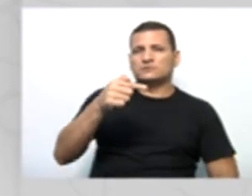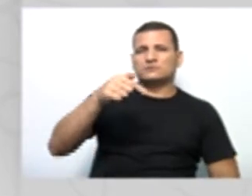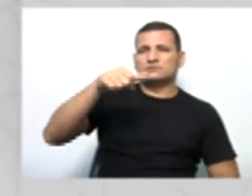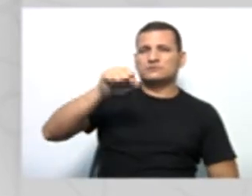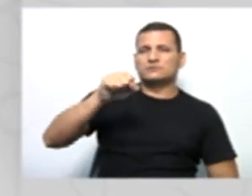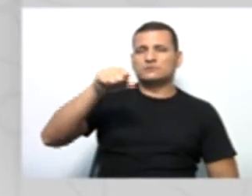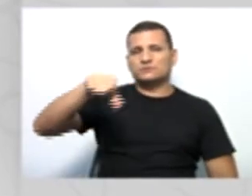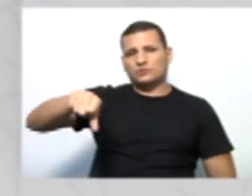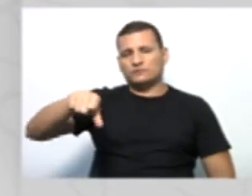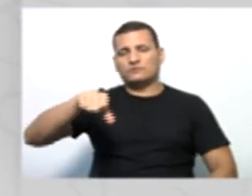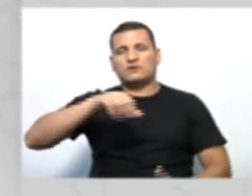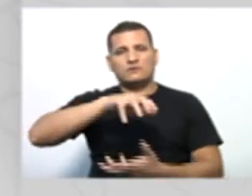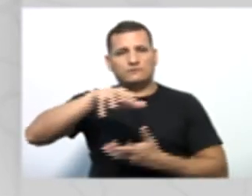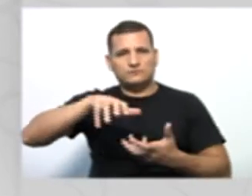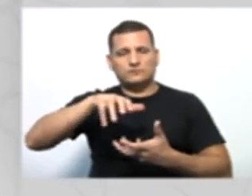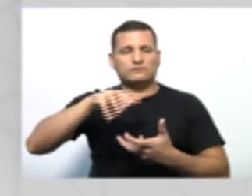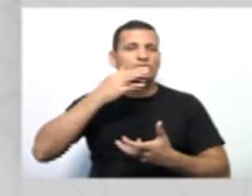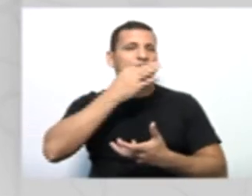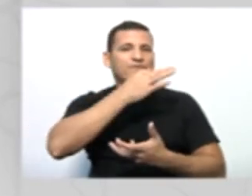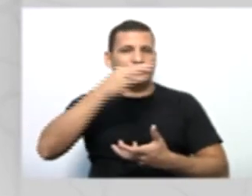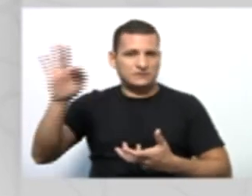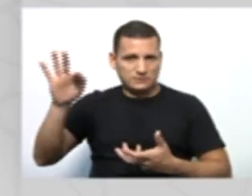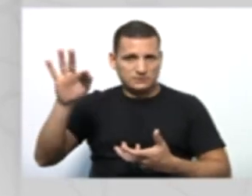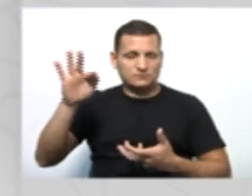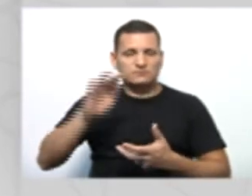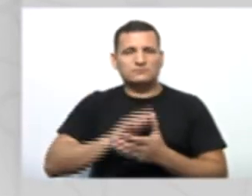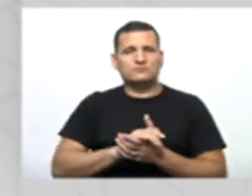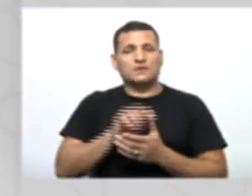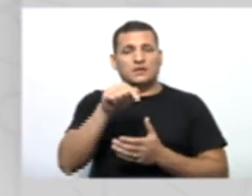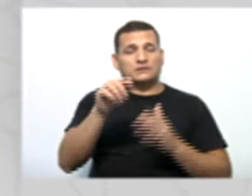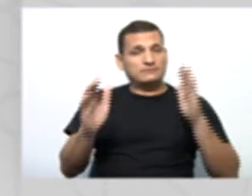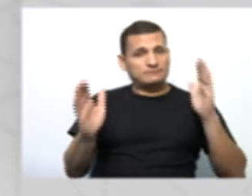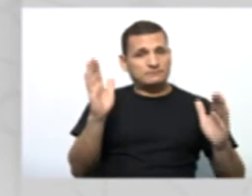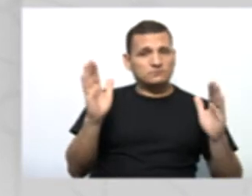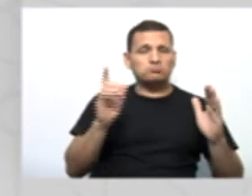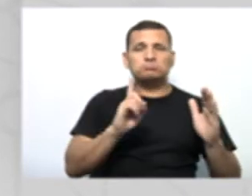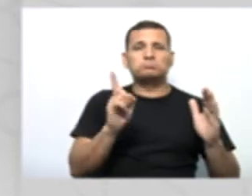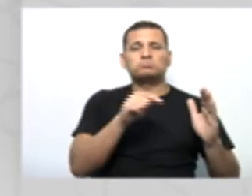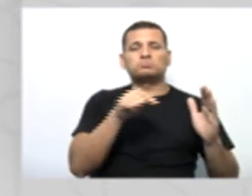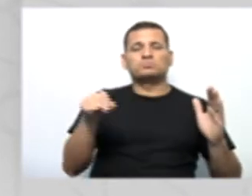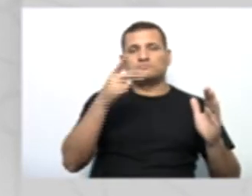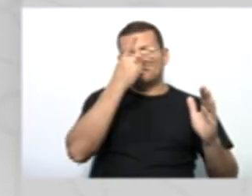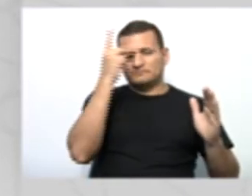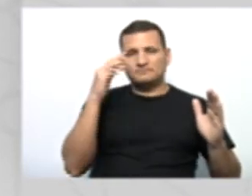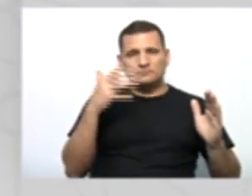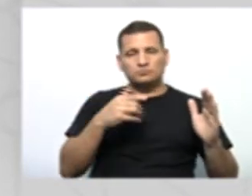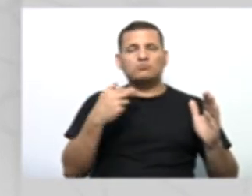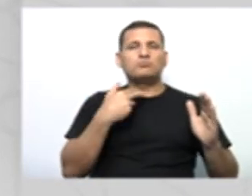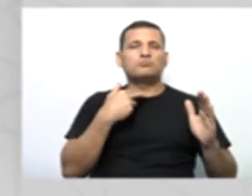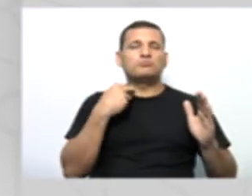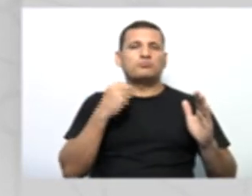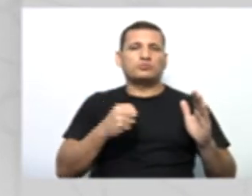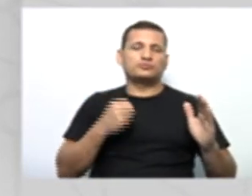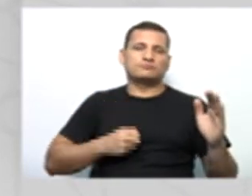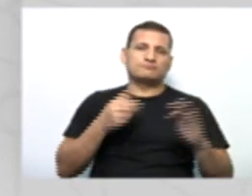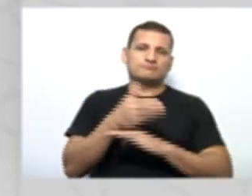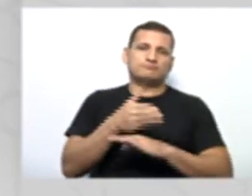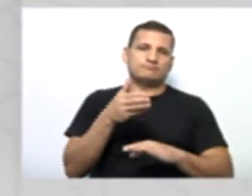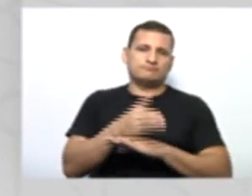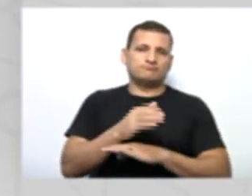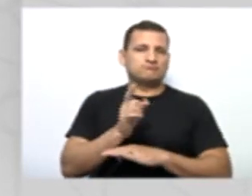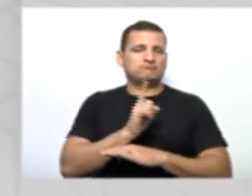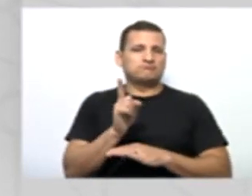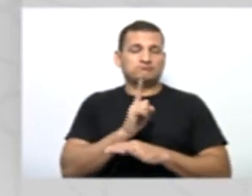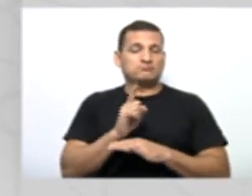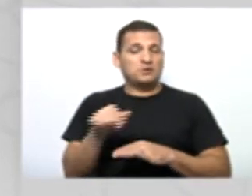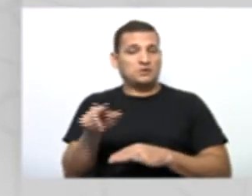1789, durante a Revolução Francesa. E até esse período, nem todas as pessoas podiam participar das decisões políticas, ou seja, não